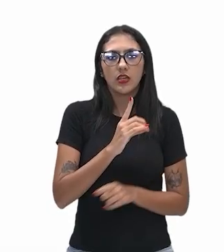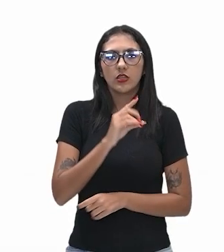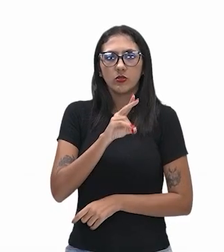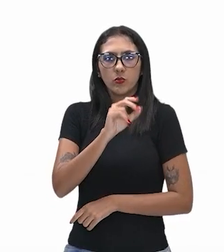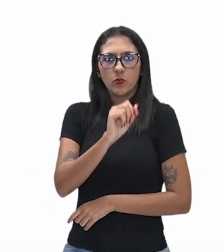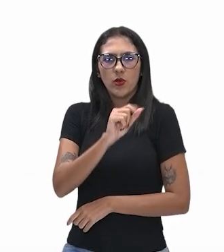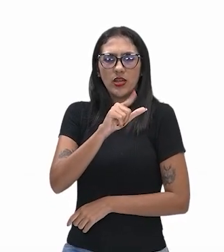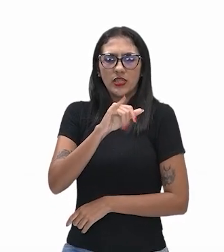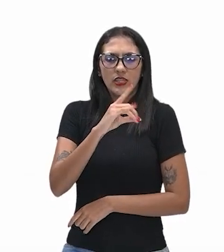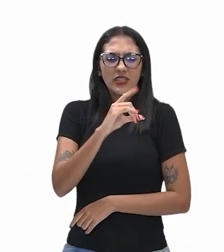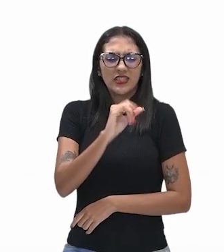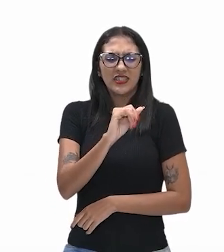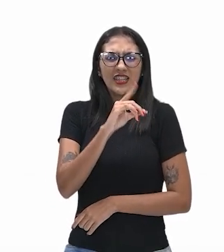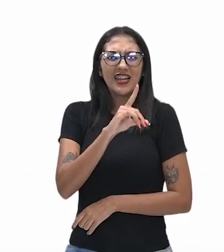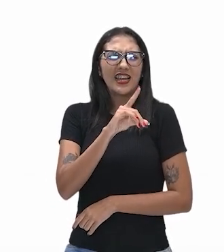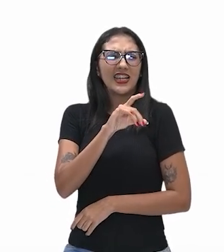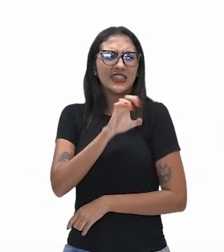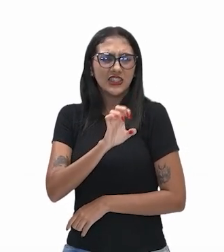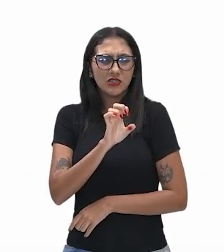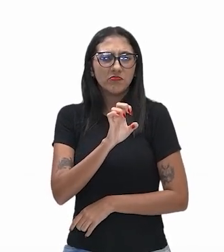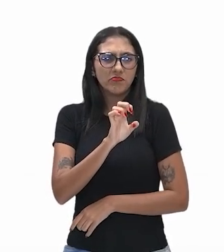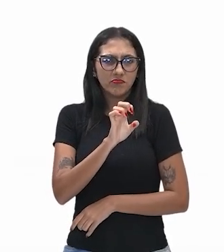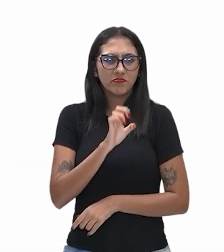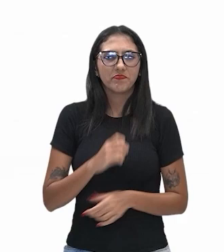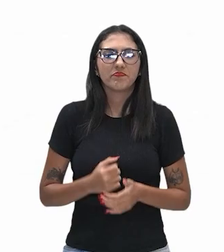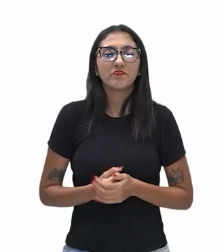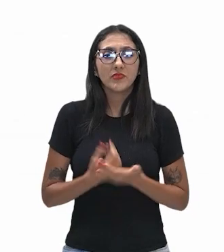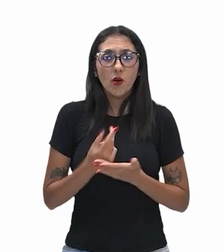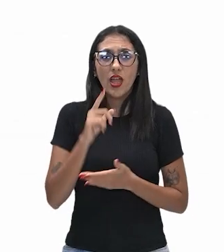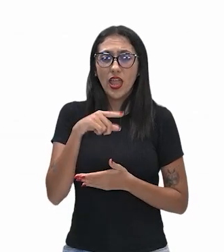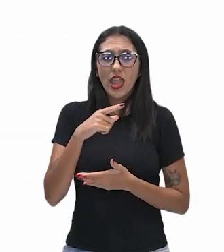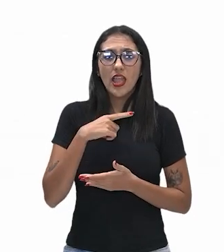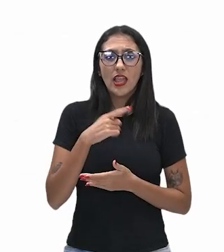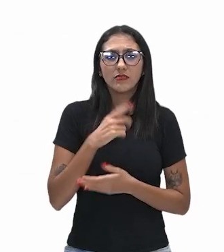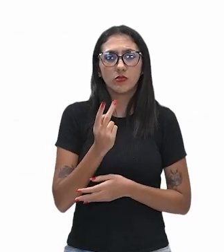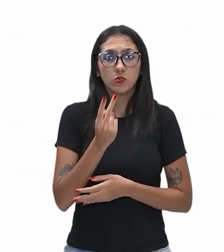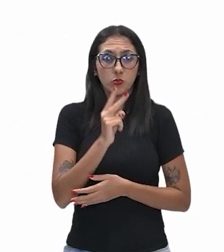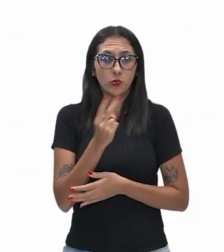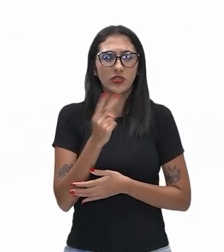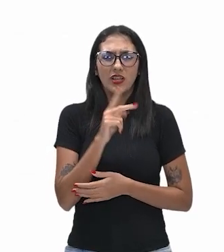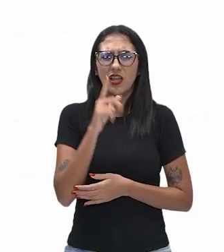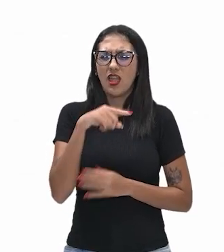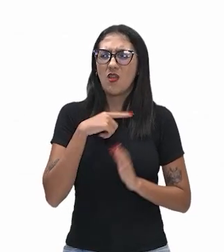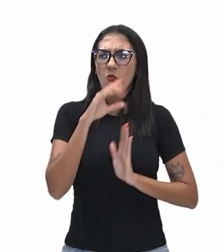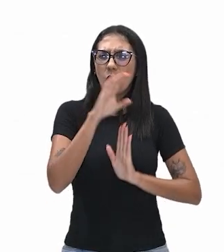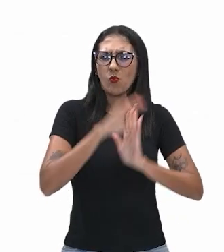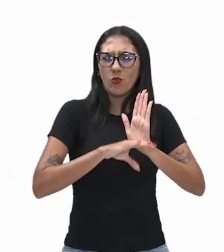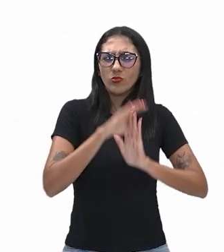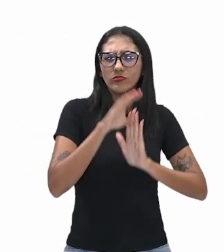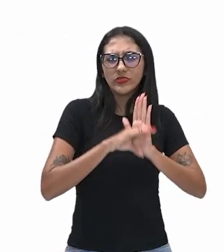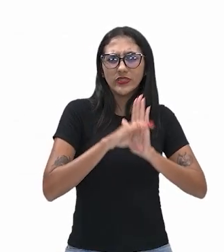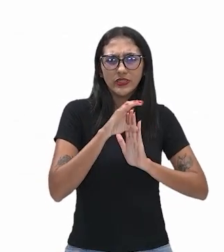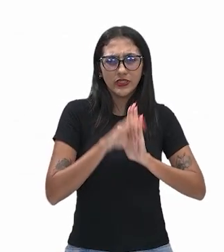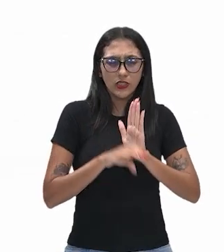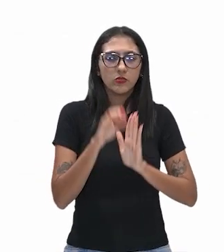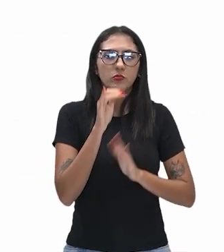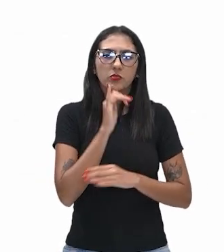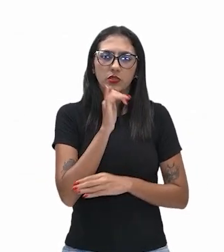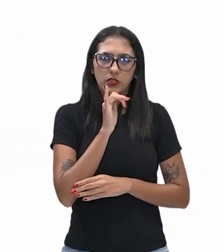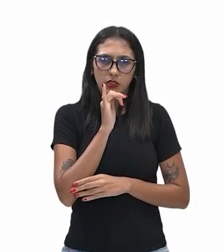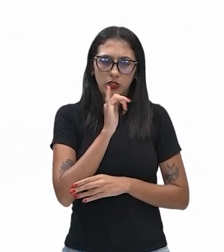que é isso. Gente, a dualidade onda-partícula é um conceito da mecânica quântica de que